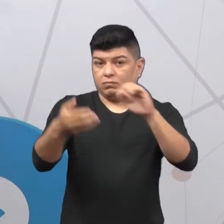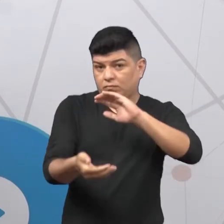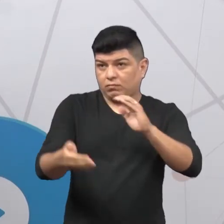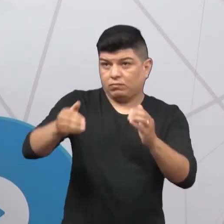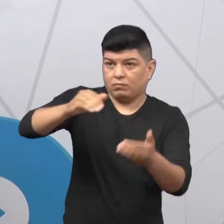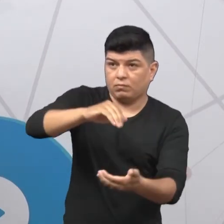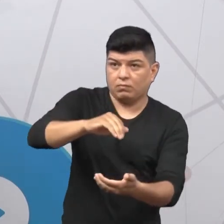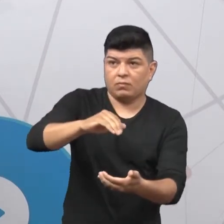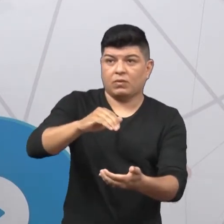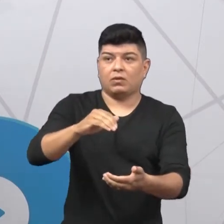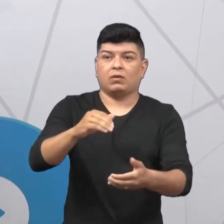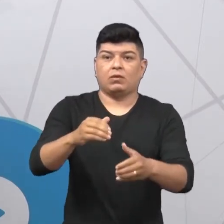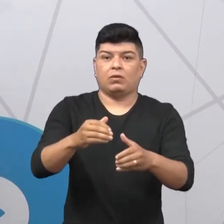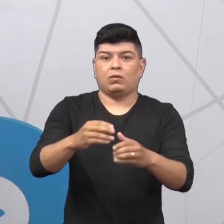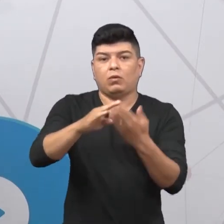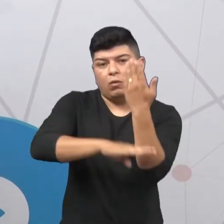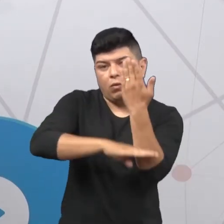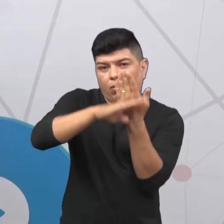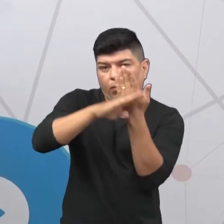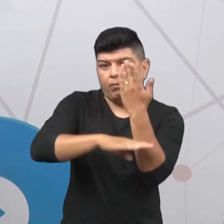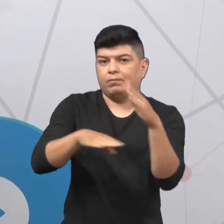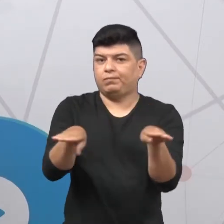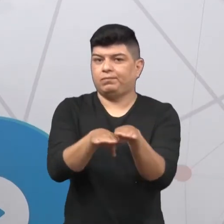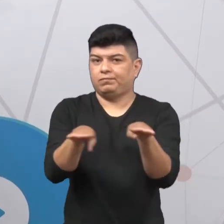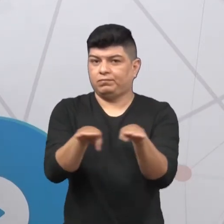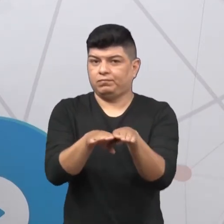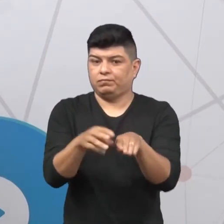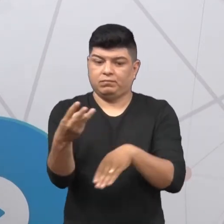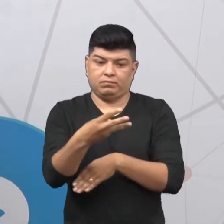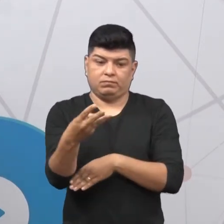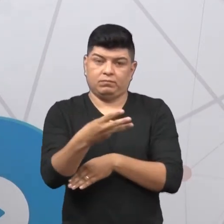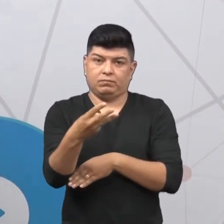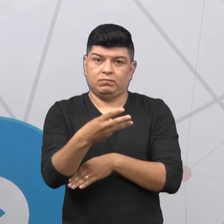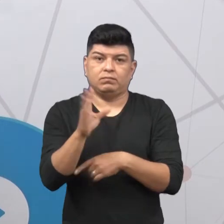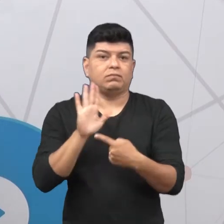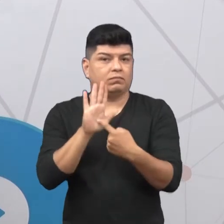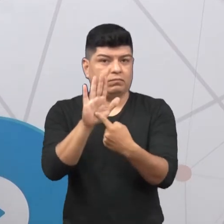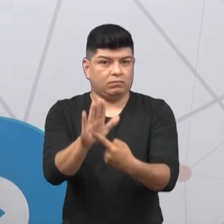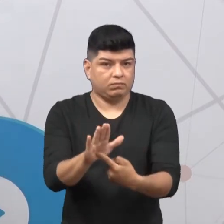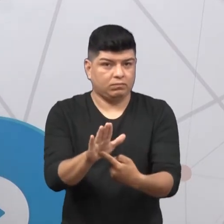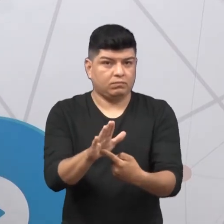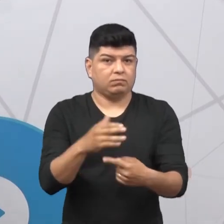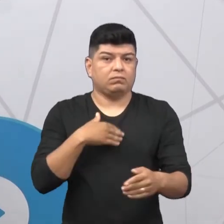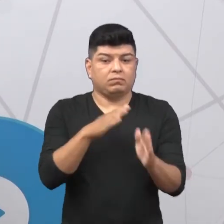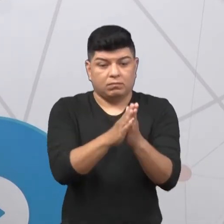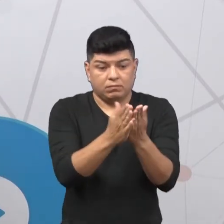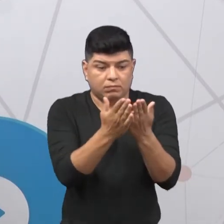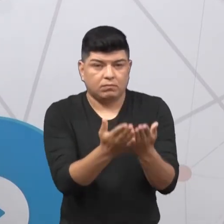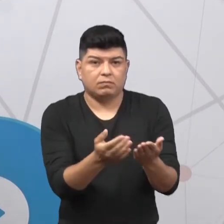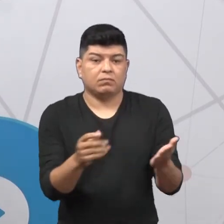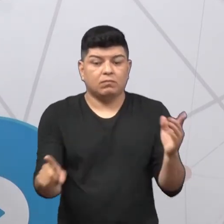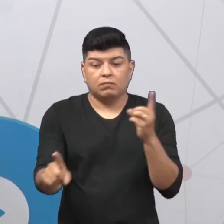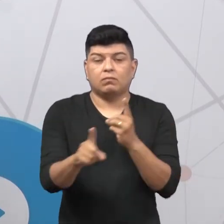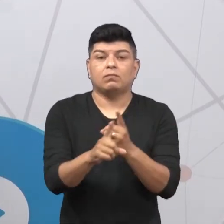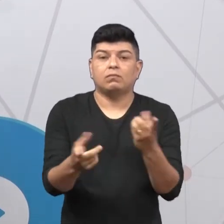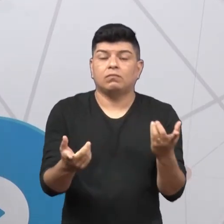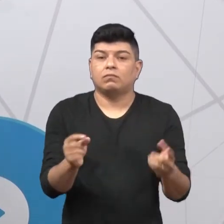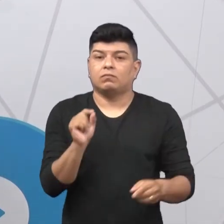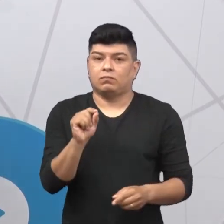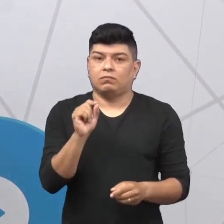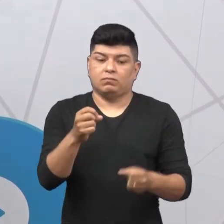transformação isovolumétrica. Ou seja, tem essas formas de você representar. Você pega um livro didático, você pode encontrar uma